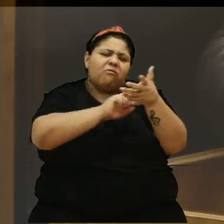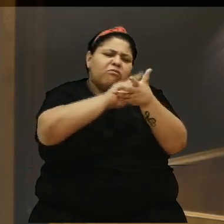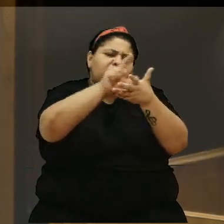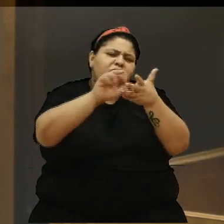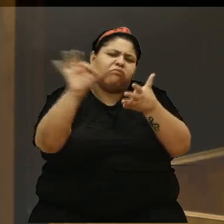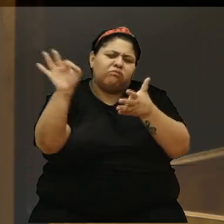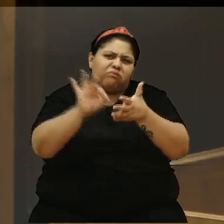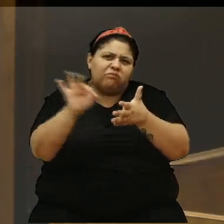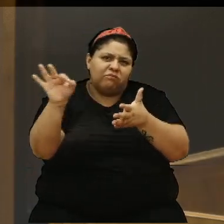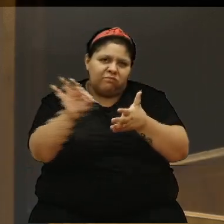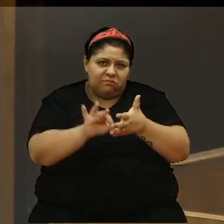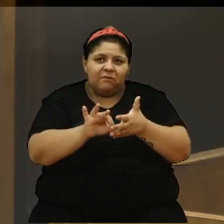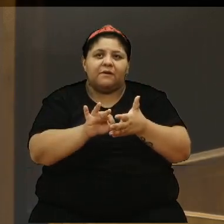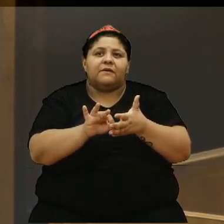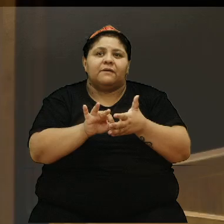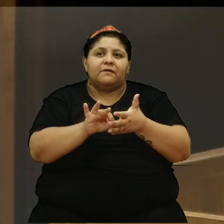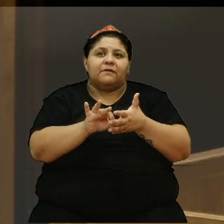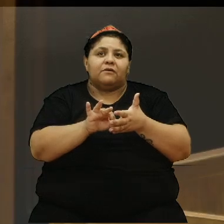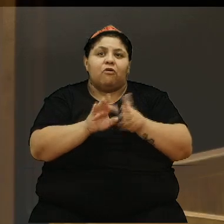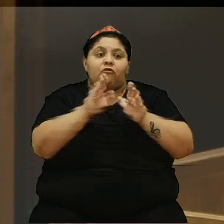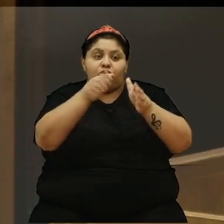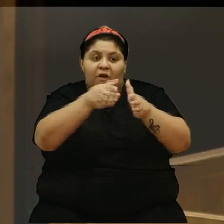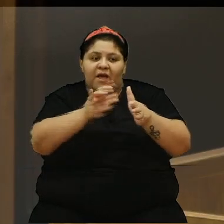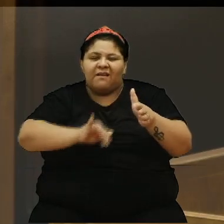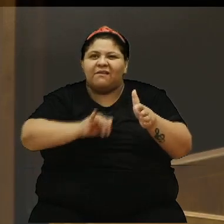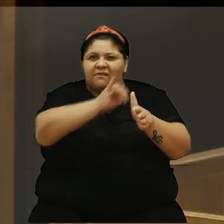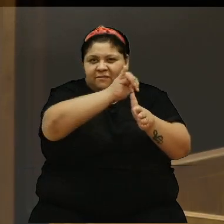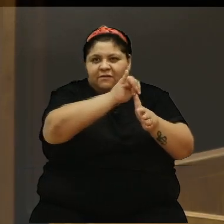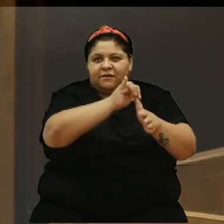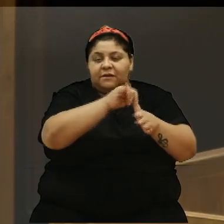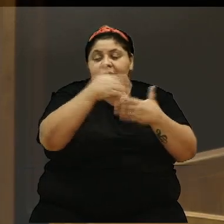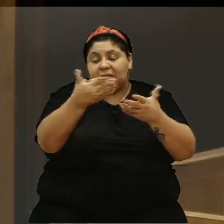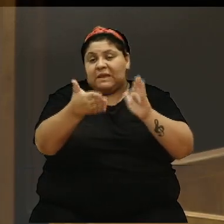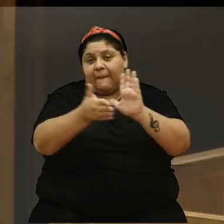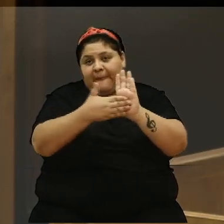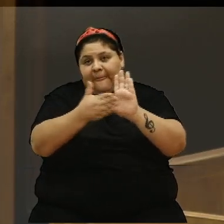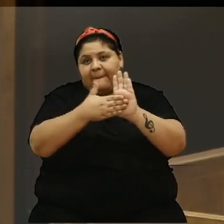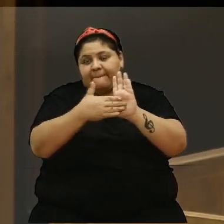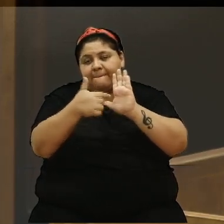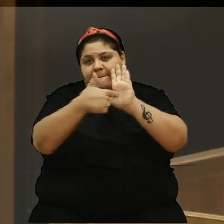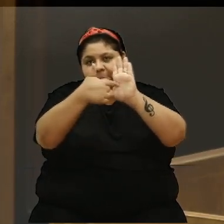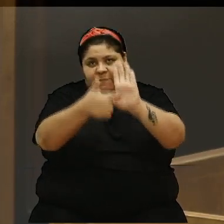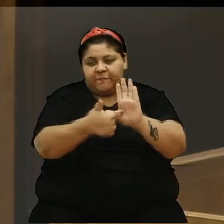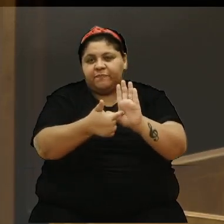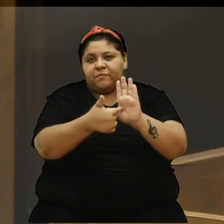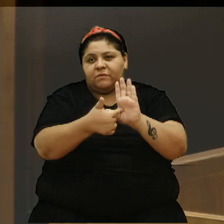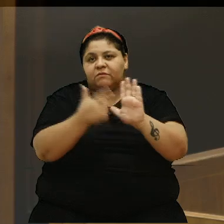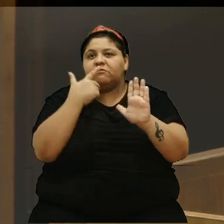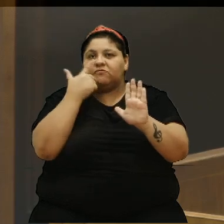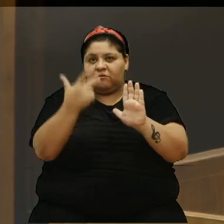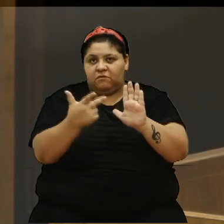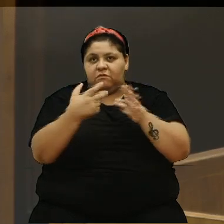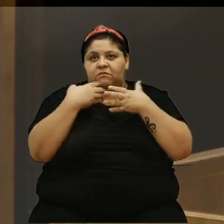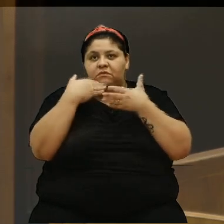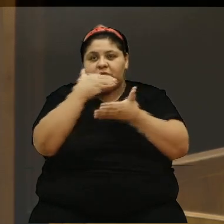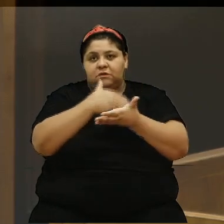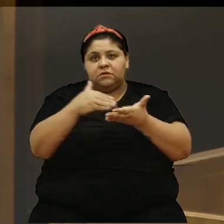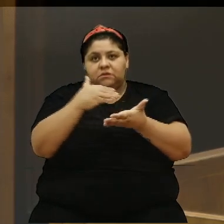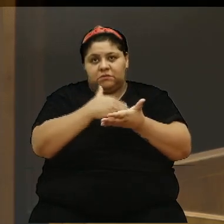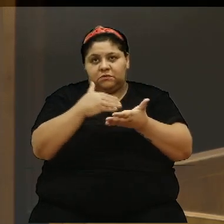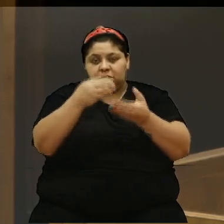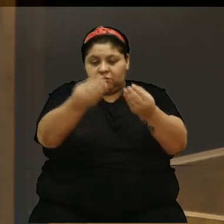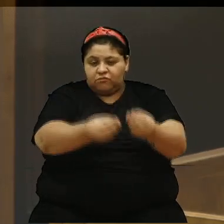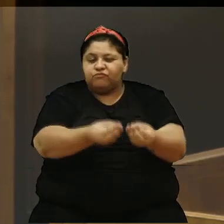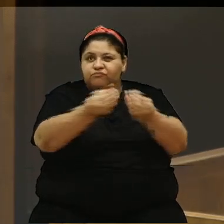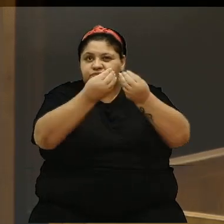que existem atinentes à aviação civil. Então, a proposta que eu tenho a apresentar, e foi o que comentei com o secretário Geraldo, que muito bem nos